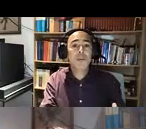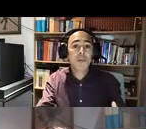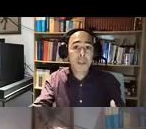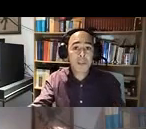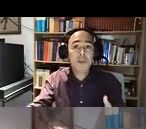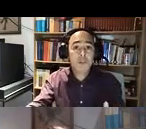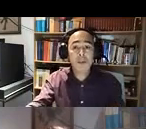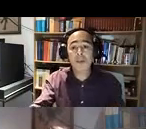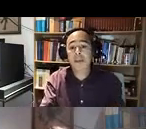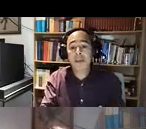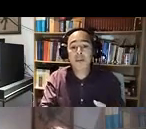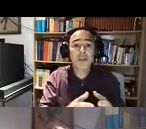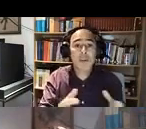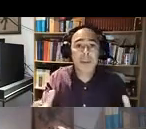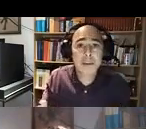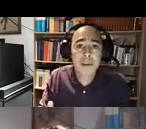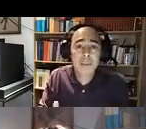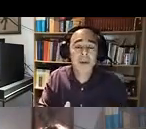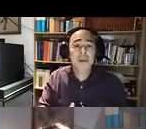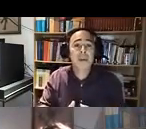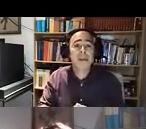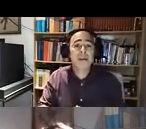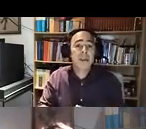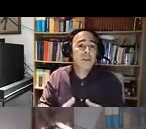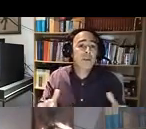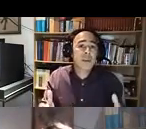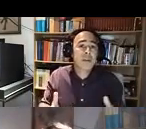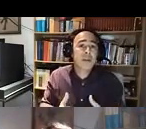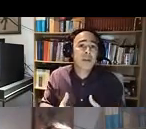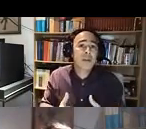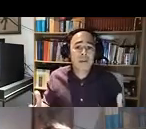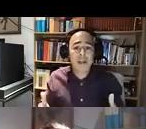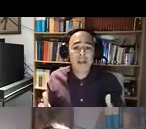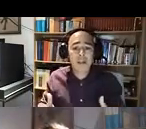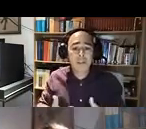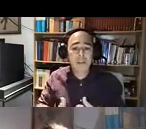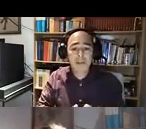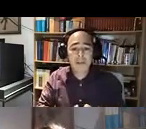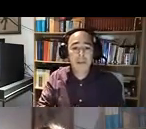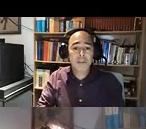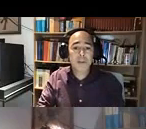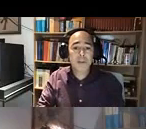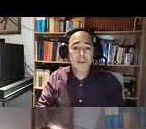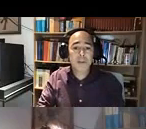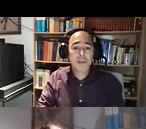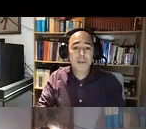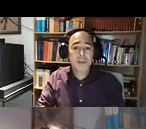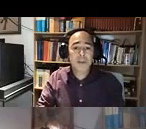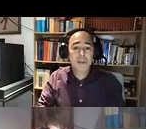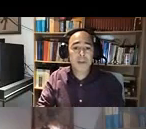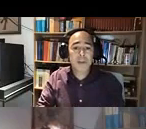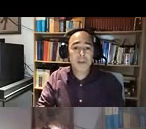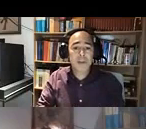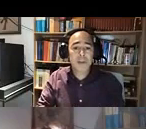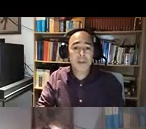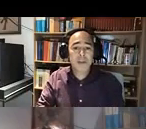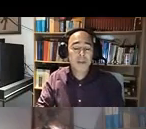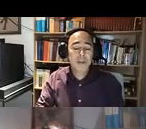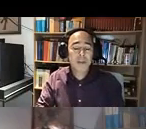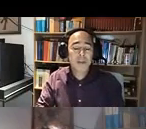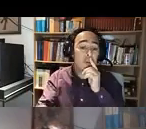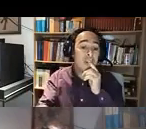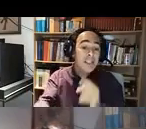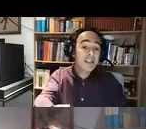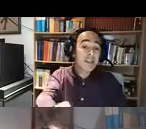atração com o tempo esforço e dedicação isso não acontece do dia para a noite é claro que não vai trabalhar olha Claro que não há nada também estaremos aqui